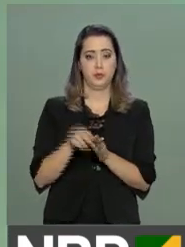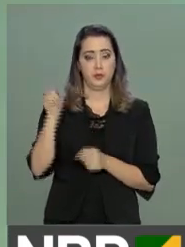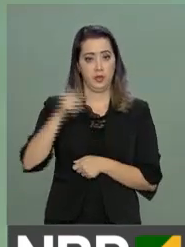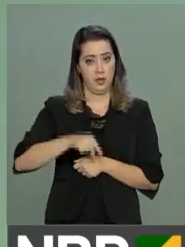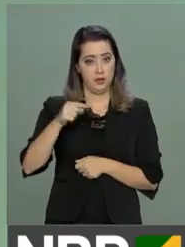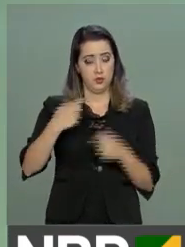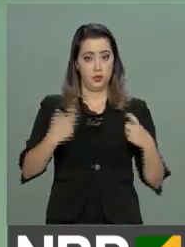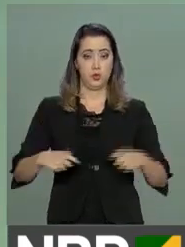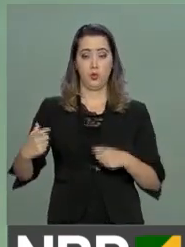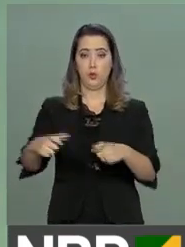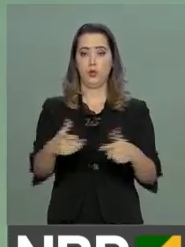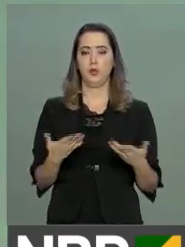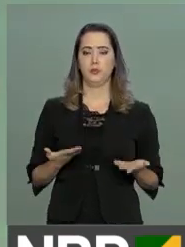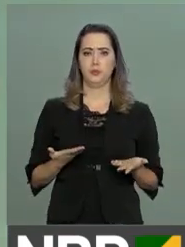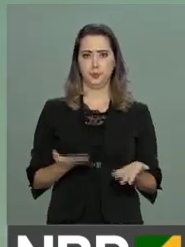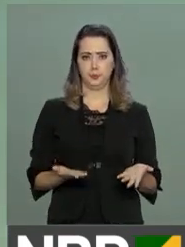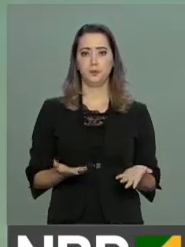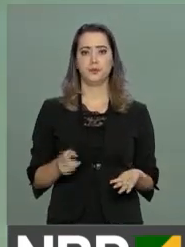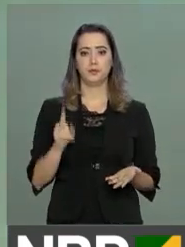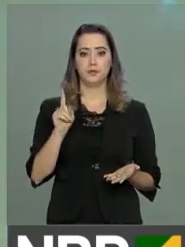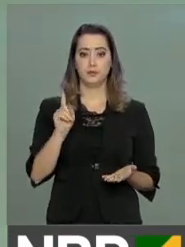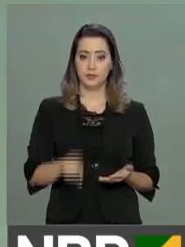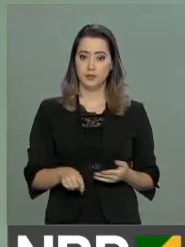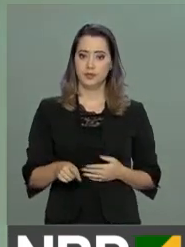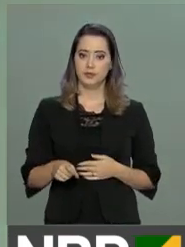este Congresso e